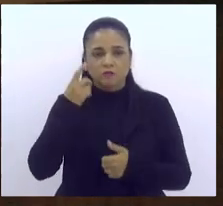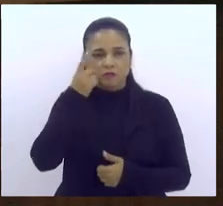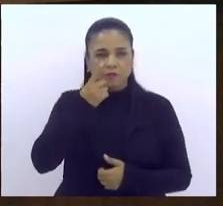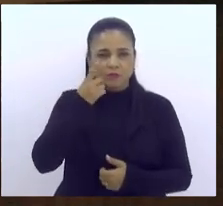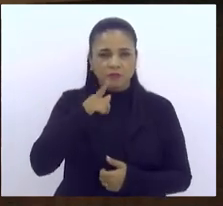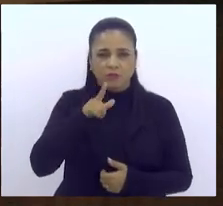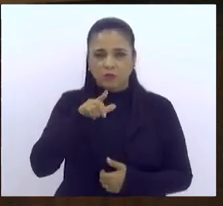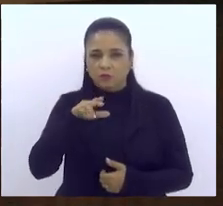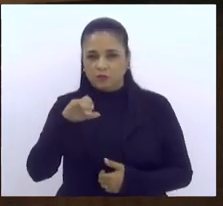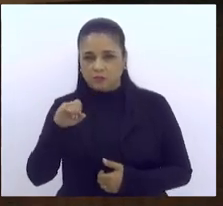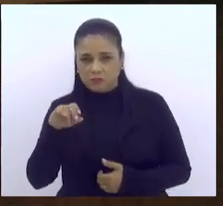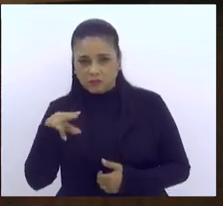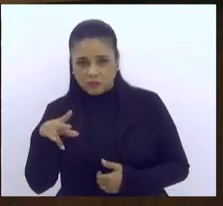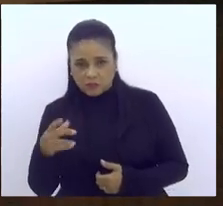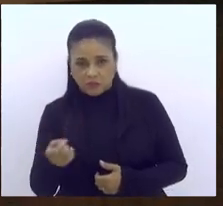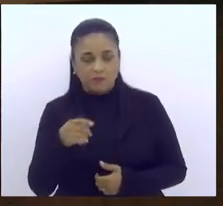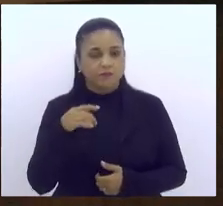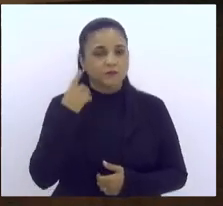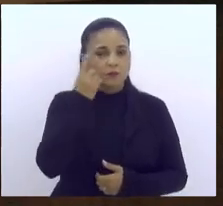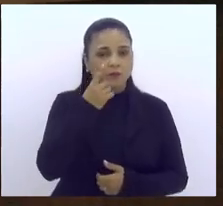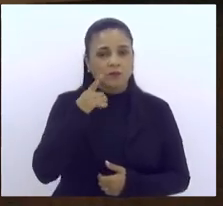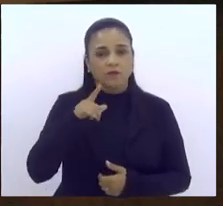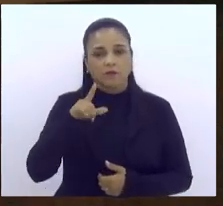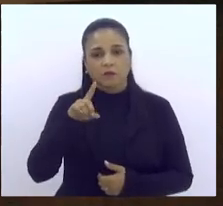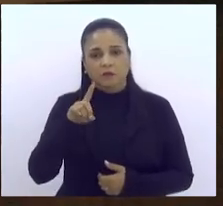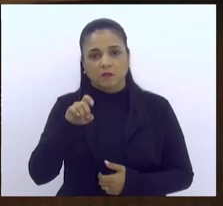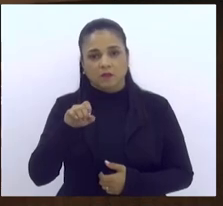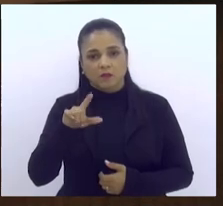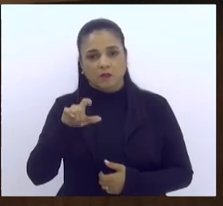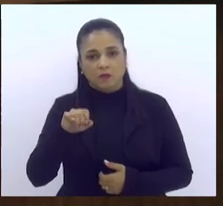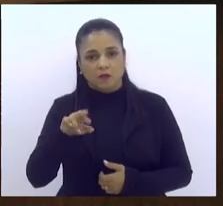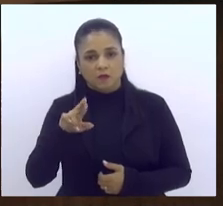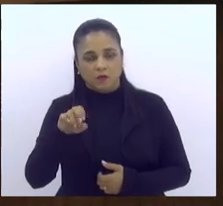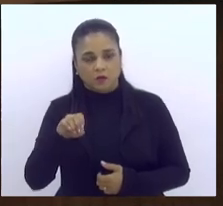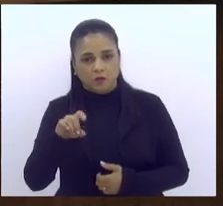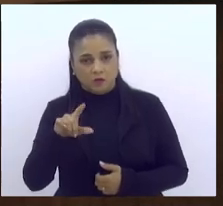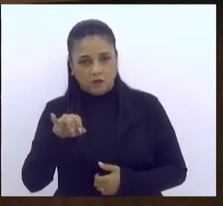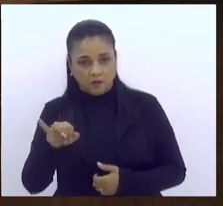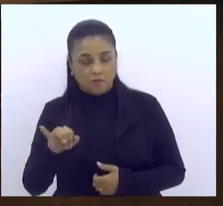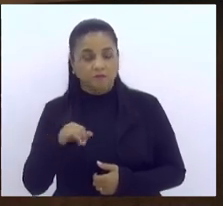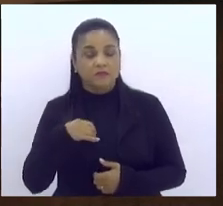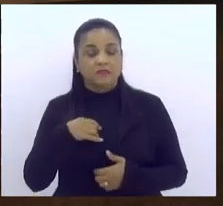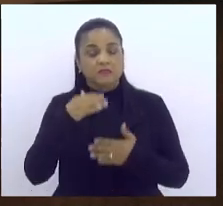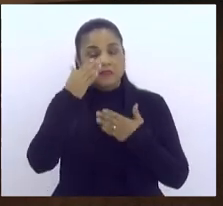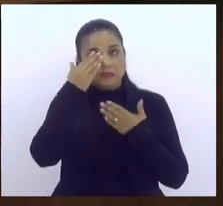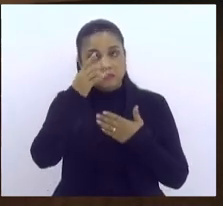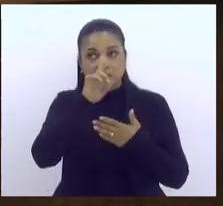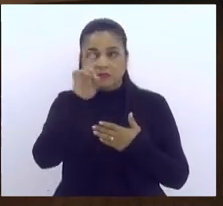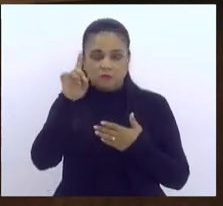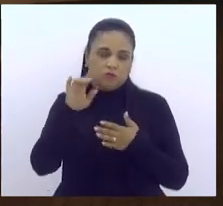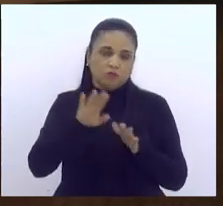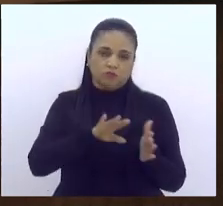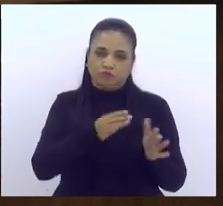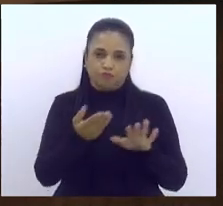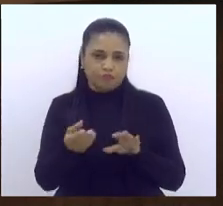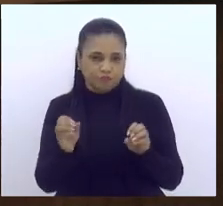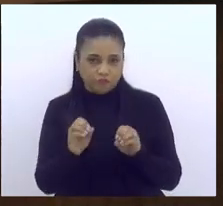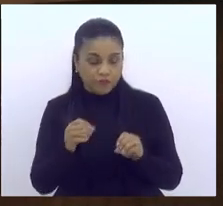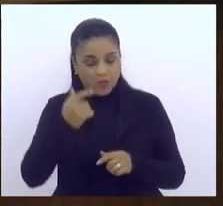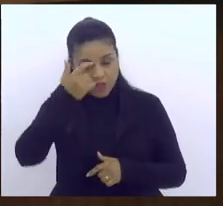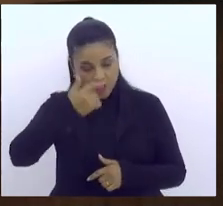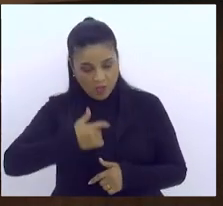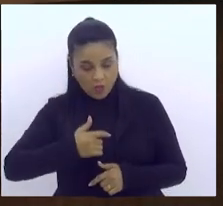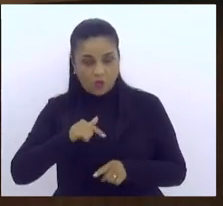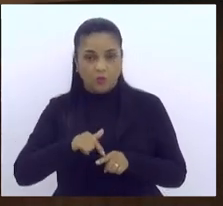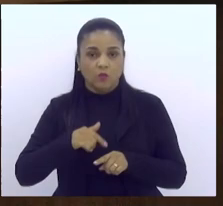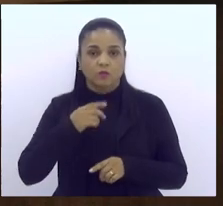Lucinha, deputado Delaroli. Graças a Deus, não aconteceu nada conosco, mas eu, deputado Rodrigo Amorim,